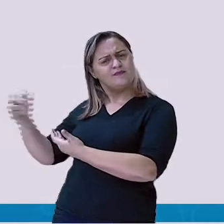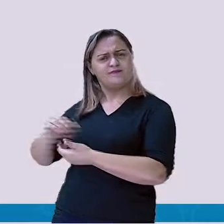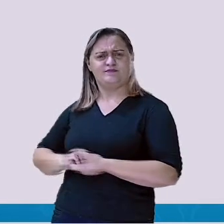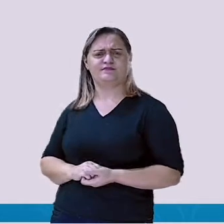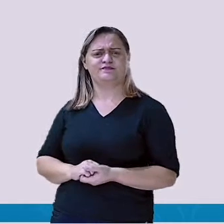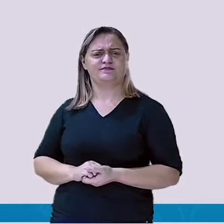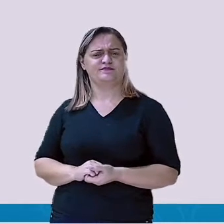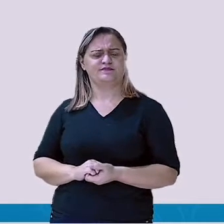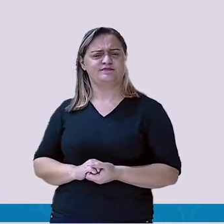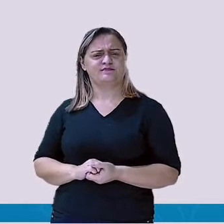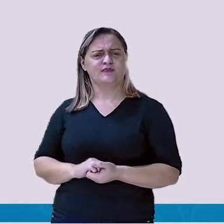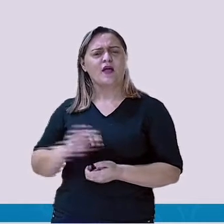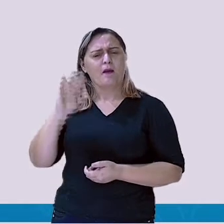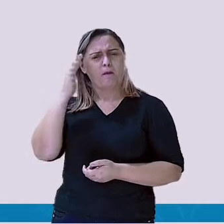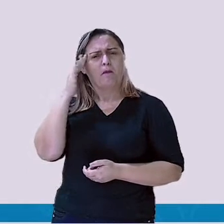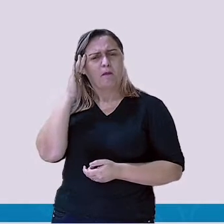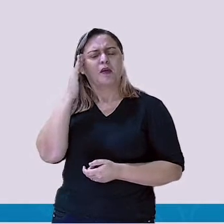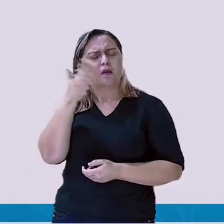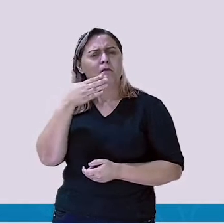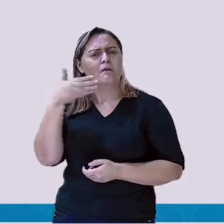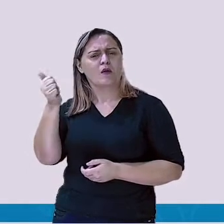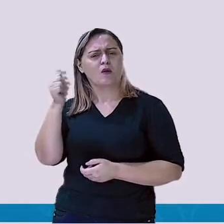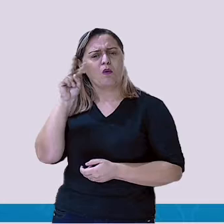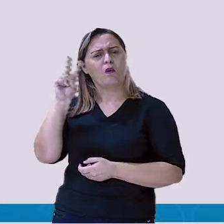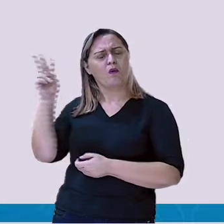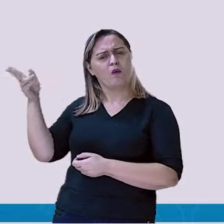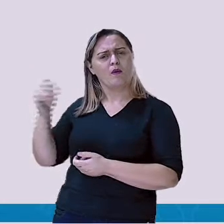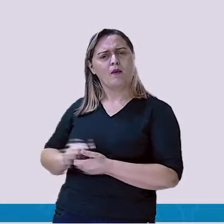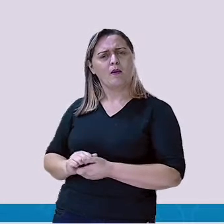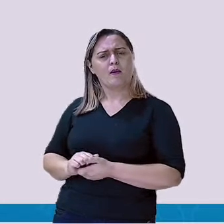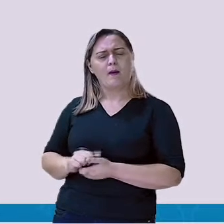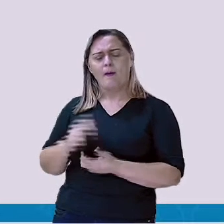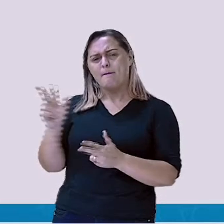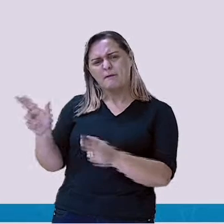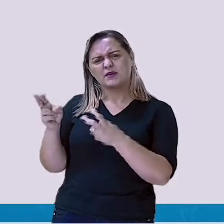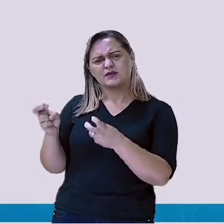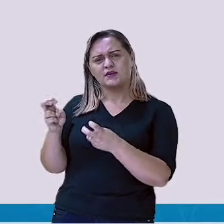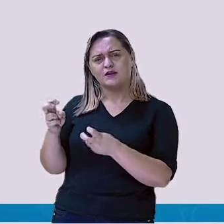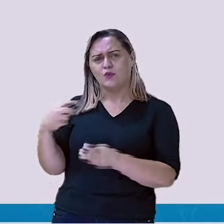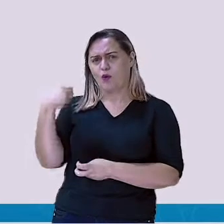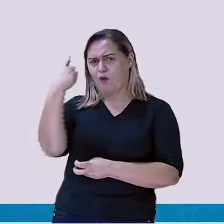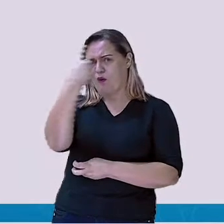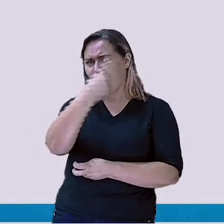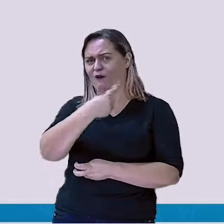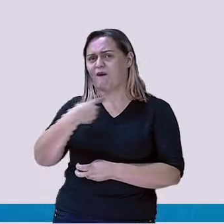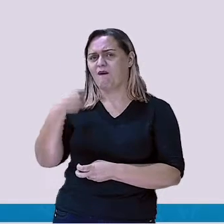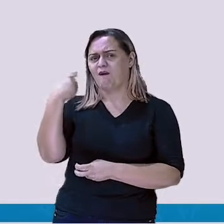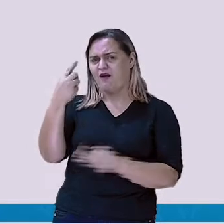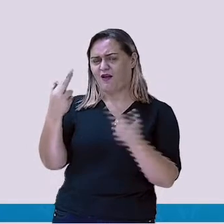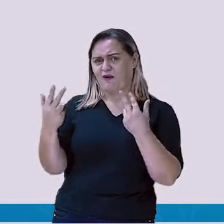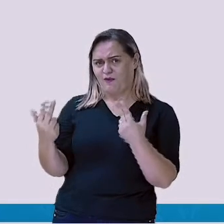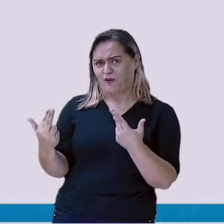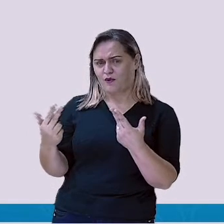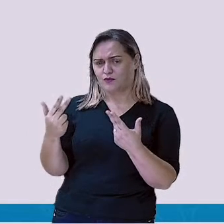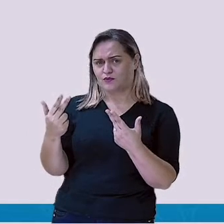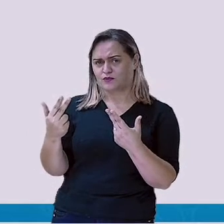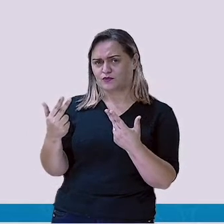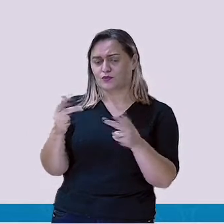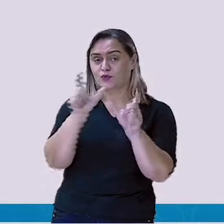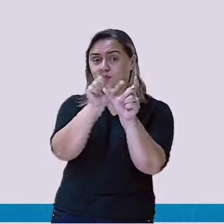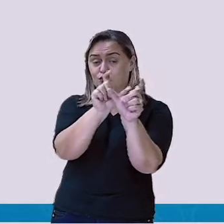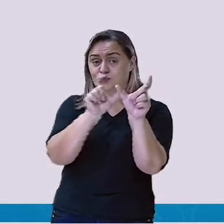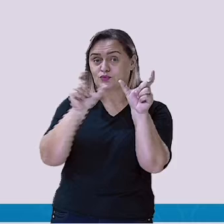temos sinônimos. Vocês percebem que as duas carinhas são parecidas? São iguais?